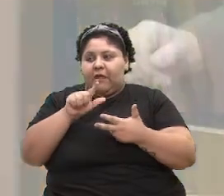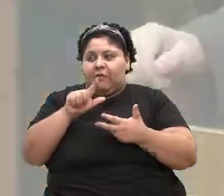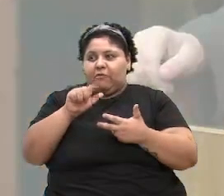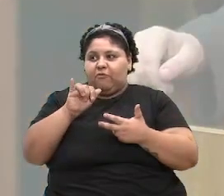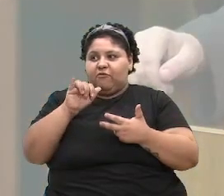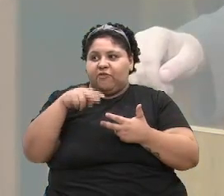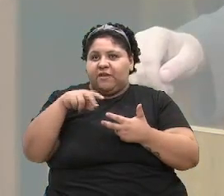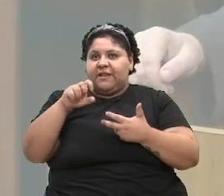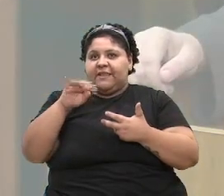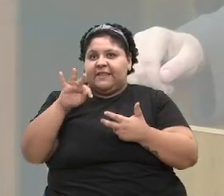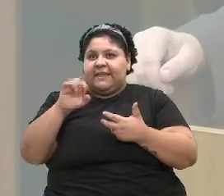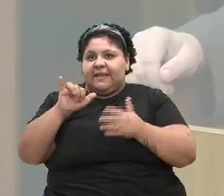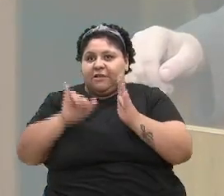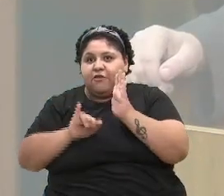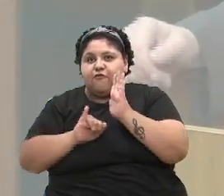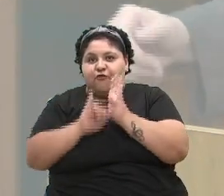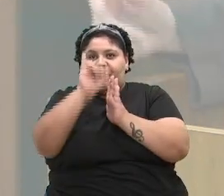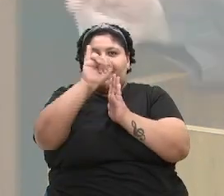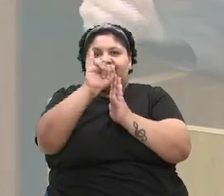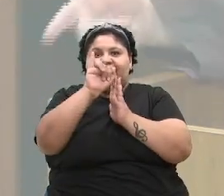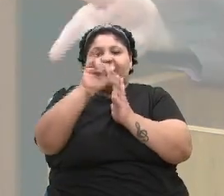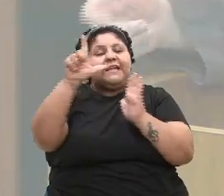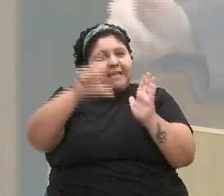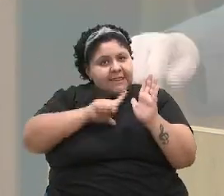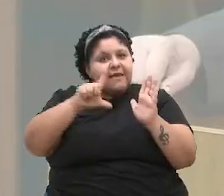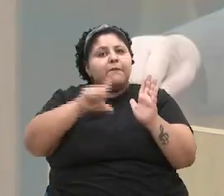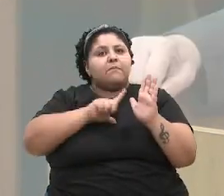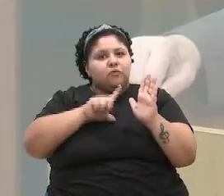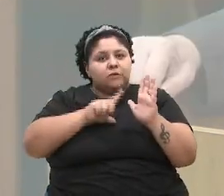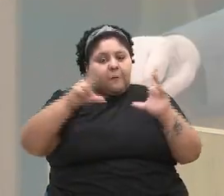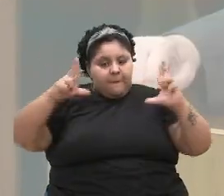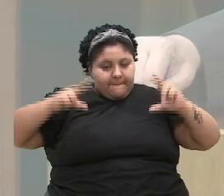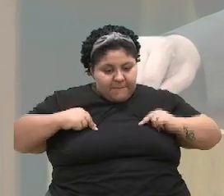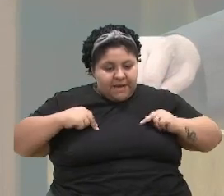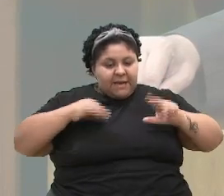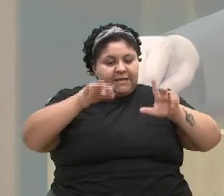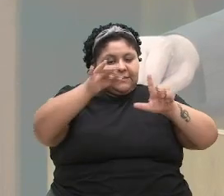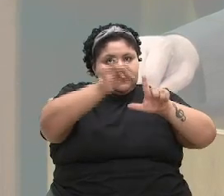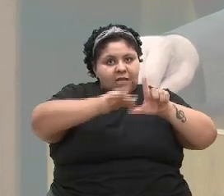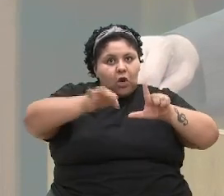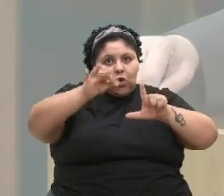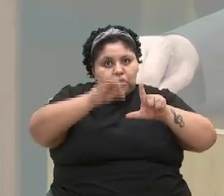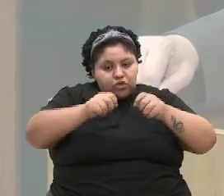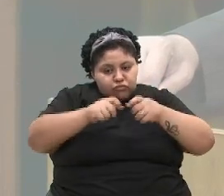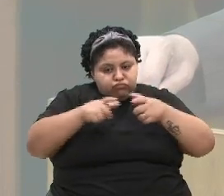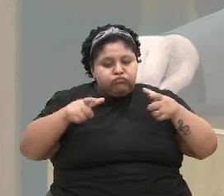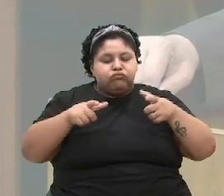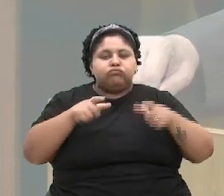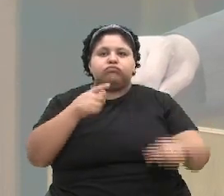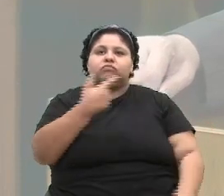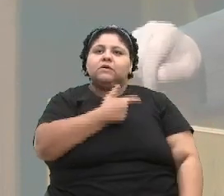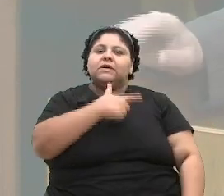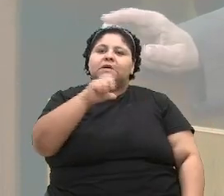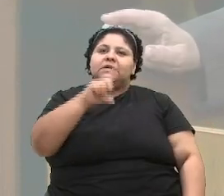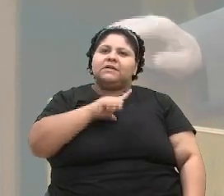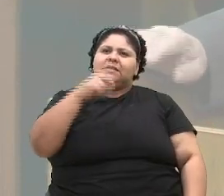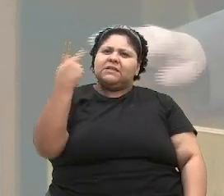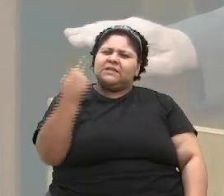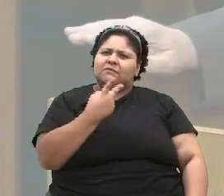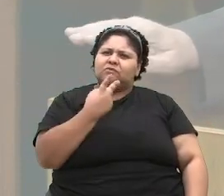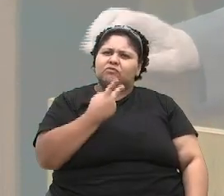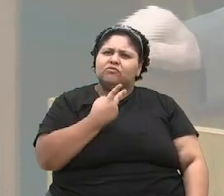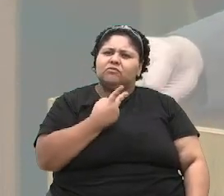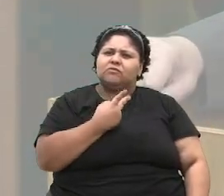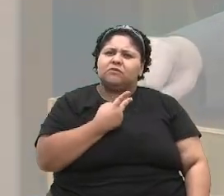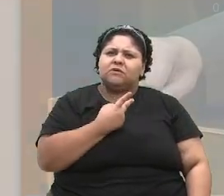temos. Então, é uma cidade que merece ter essa logística ampliada. Ali nós temos um gráfico muito simples,